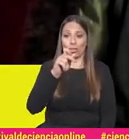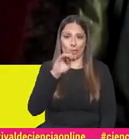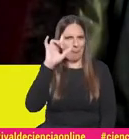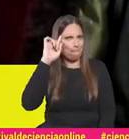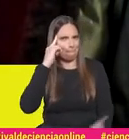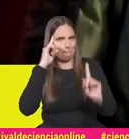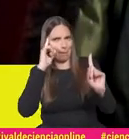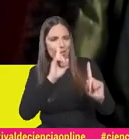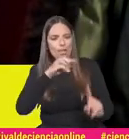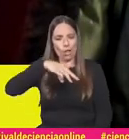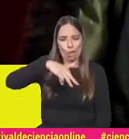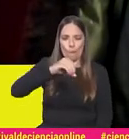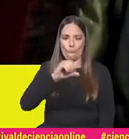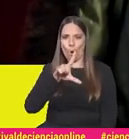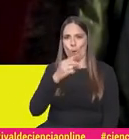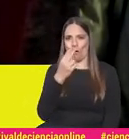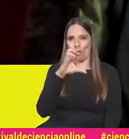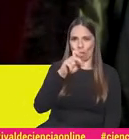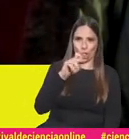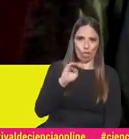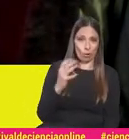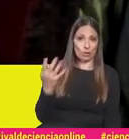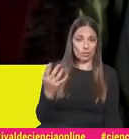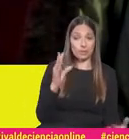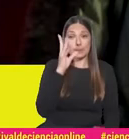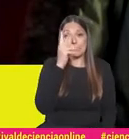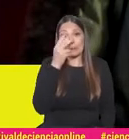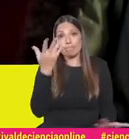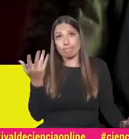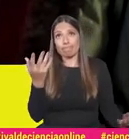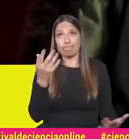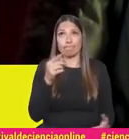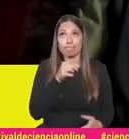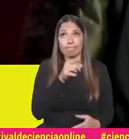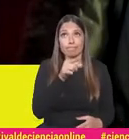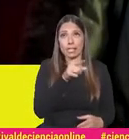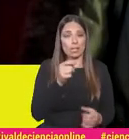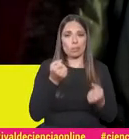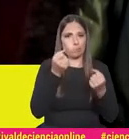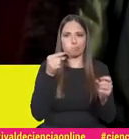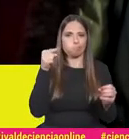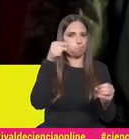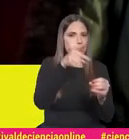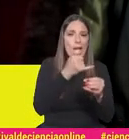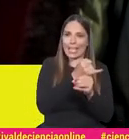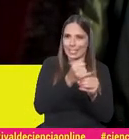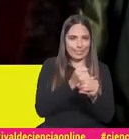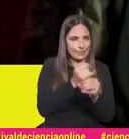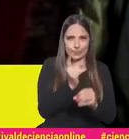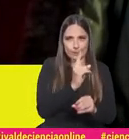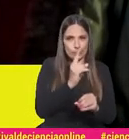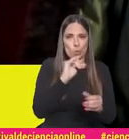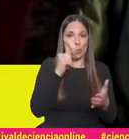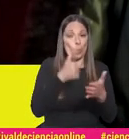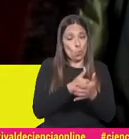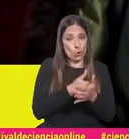Ilhas Molucas. E, bom, infelizmente, Fernão de Magalhães não chegou às ilhas tão desejadas, porque